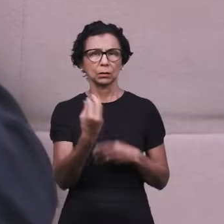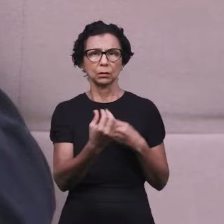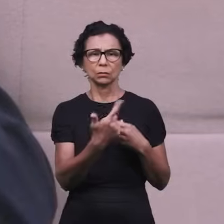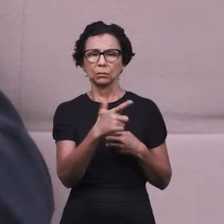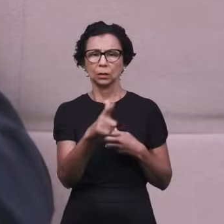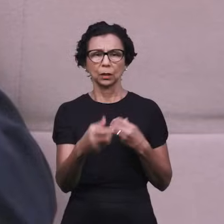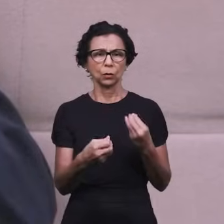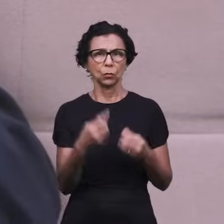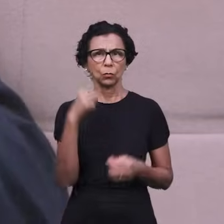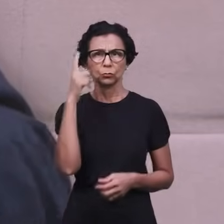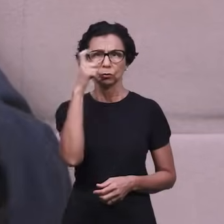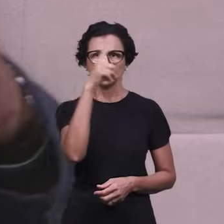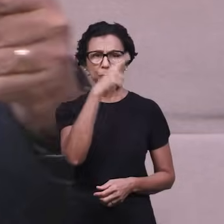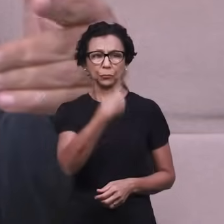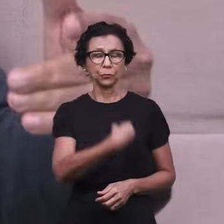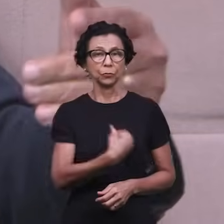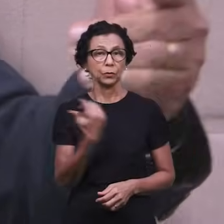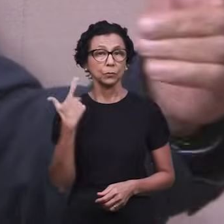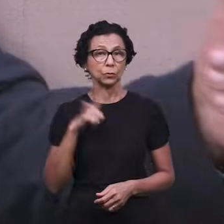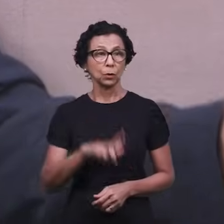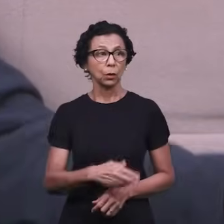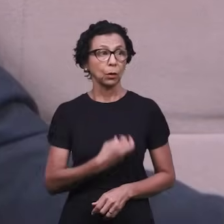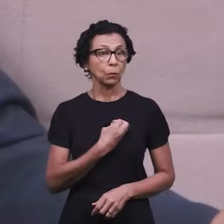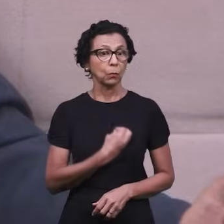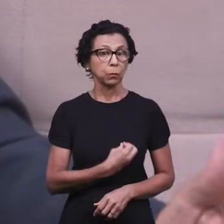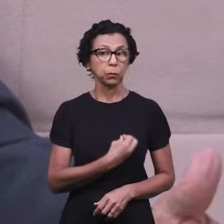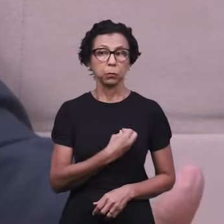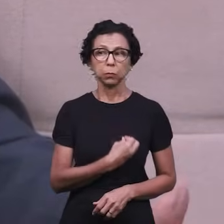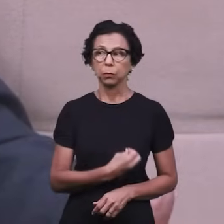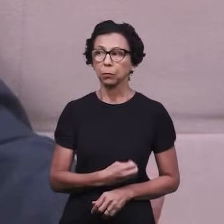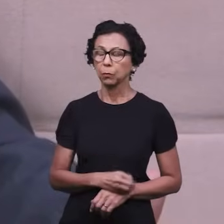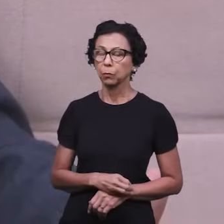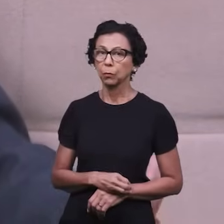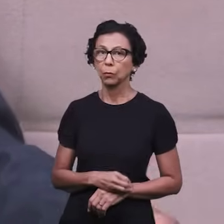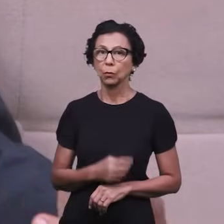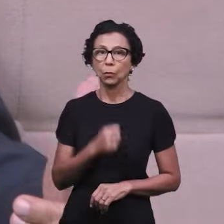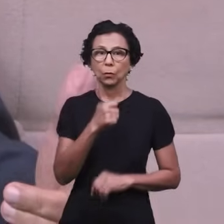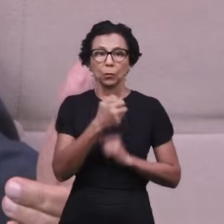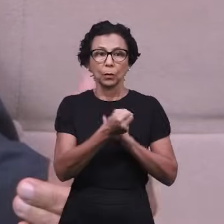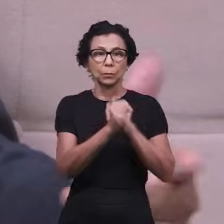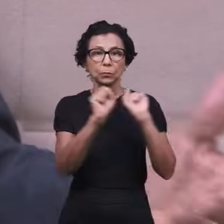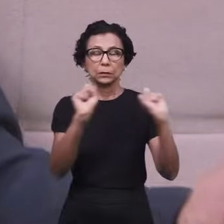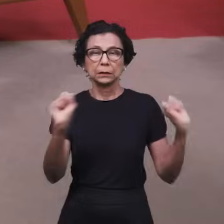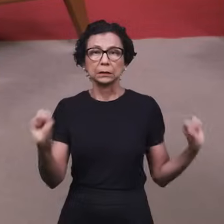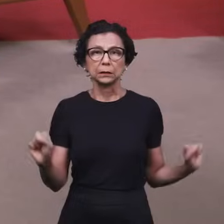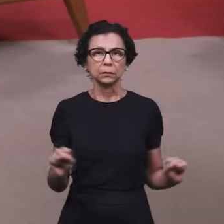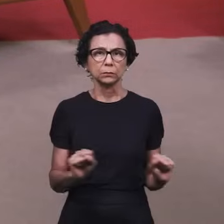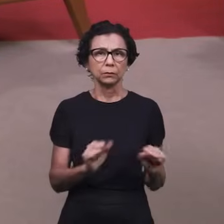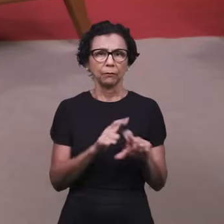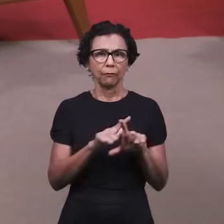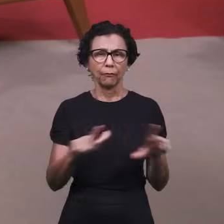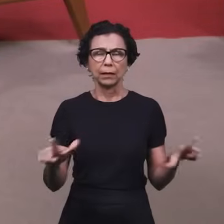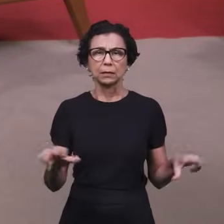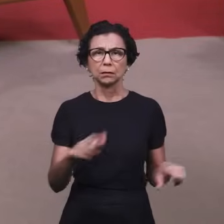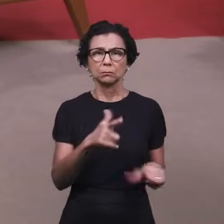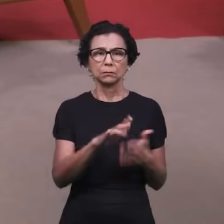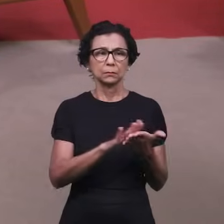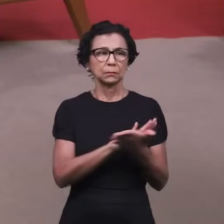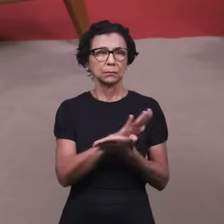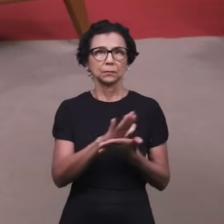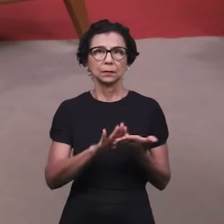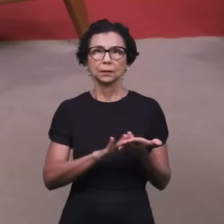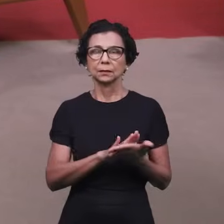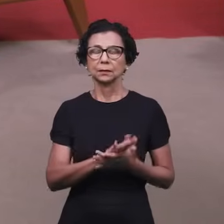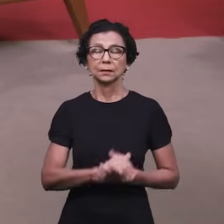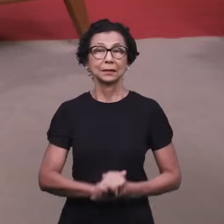É um ambiente árido, difícil de sobreviver. Quase sem recursos. Sem recursos, né? Outra coisa,